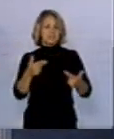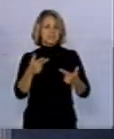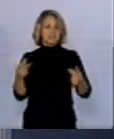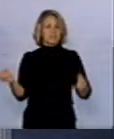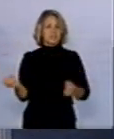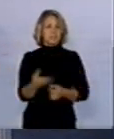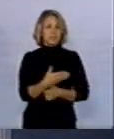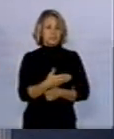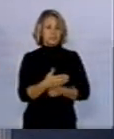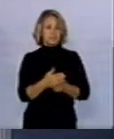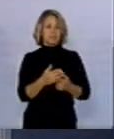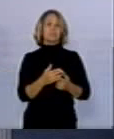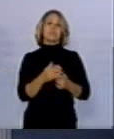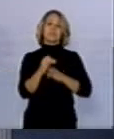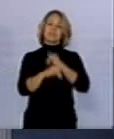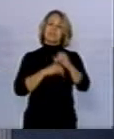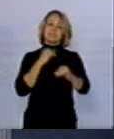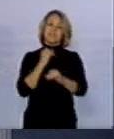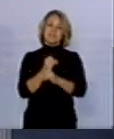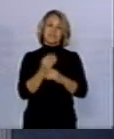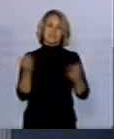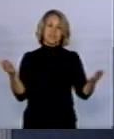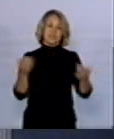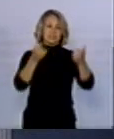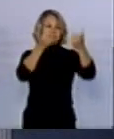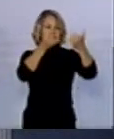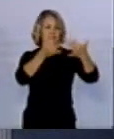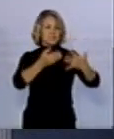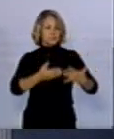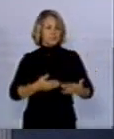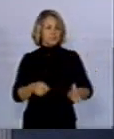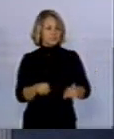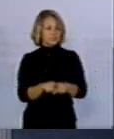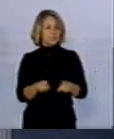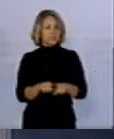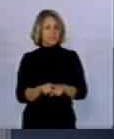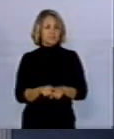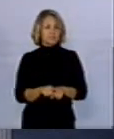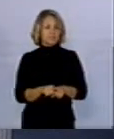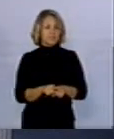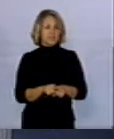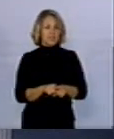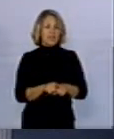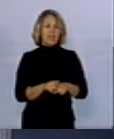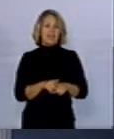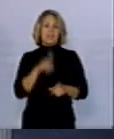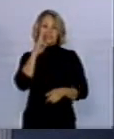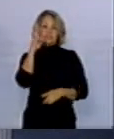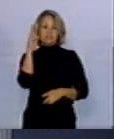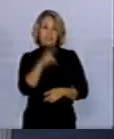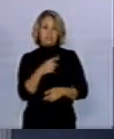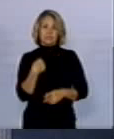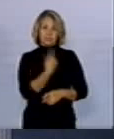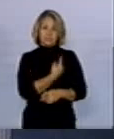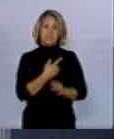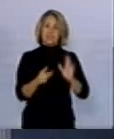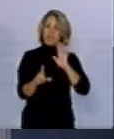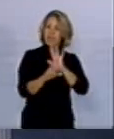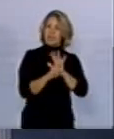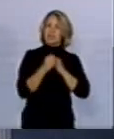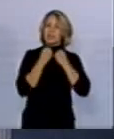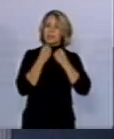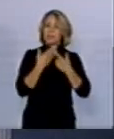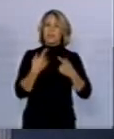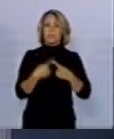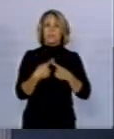larga. Por fim, a última mensagem que eu gostaria de deixar é que, na nossa ótica, a lei é extremamente positiva